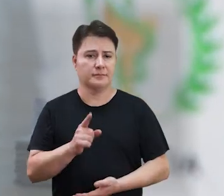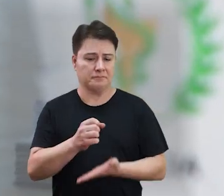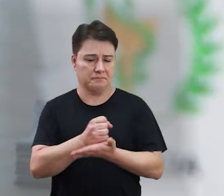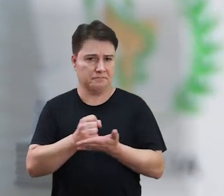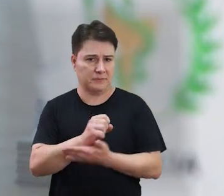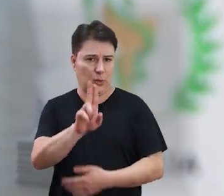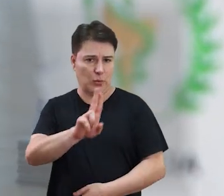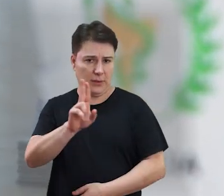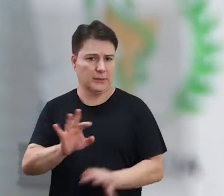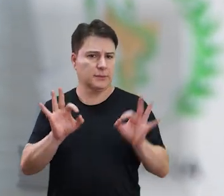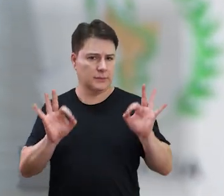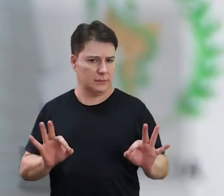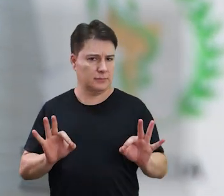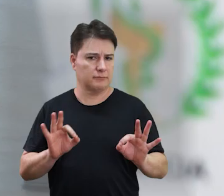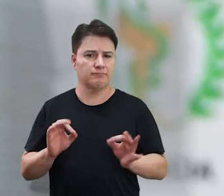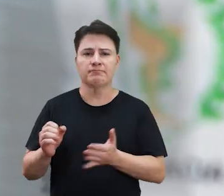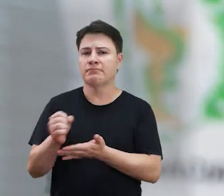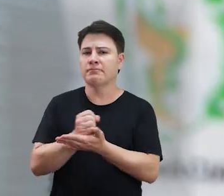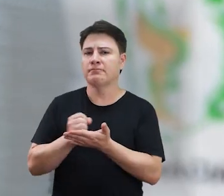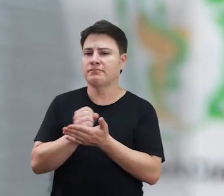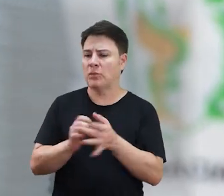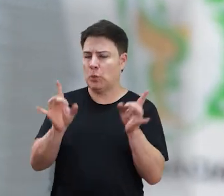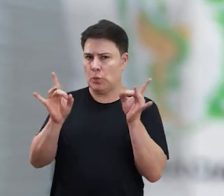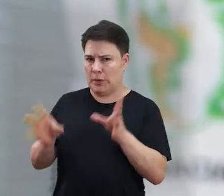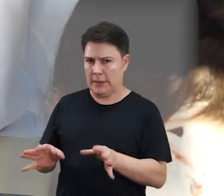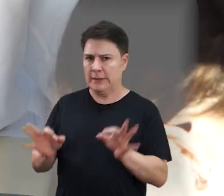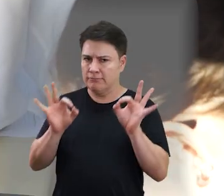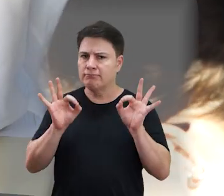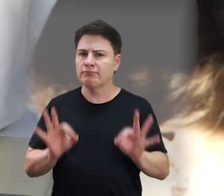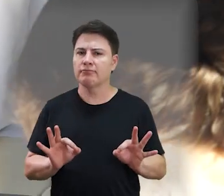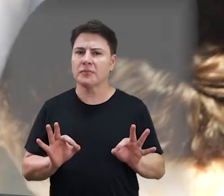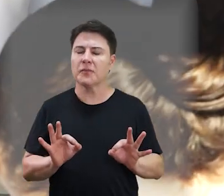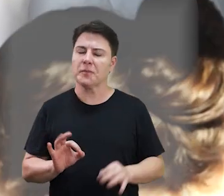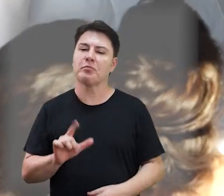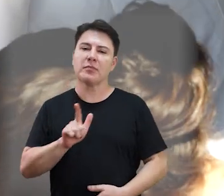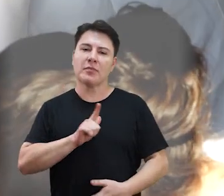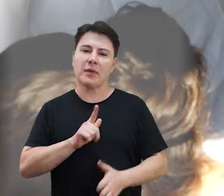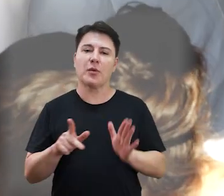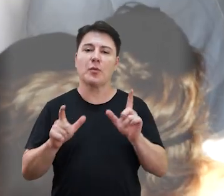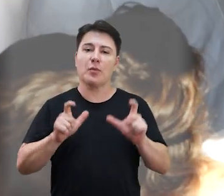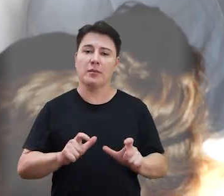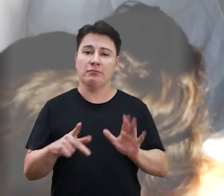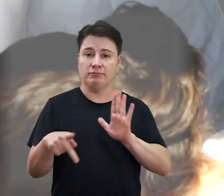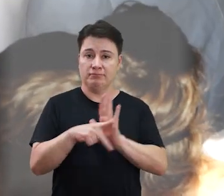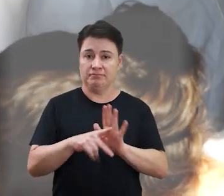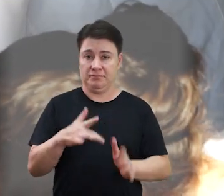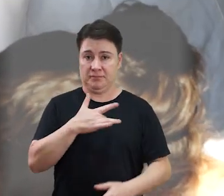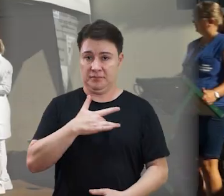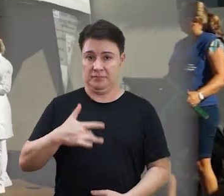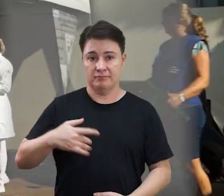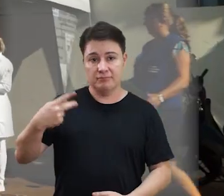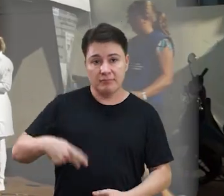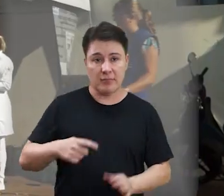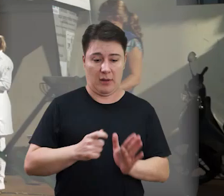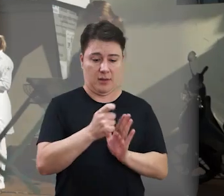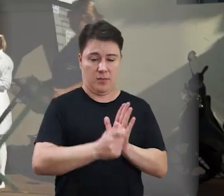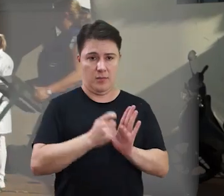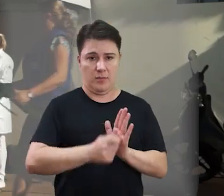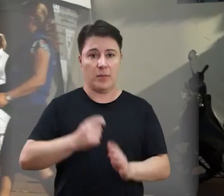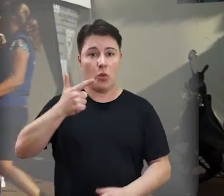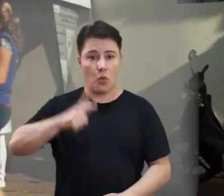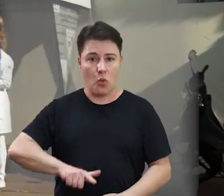você toma seu medicamento na dosagem correta você faz o descarte correto de medicamentos para